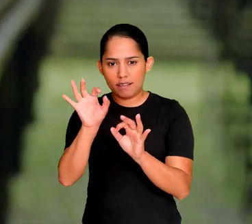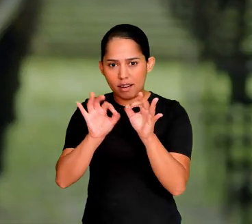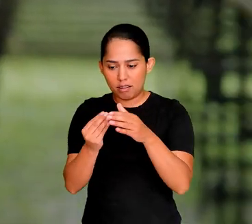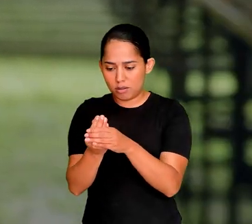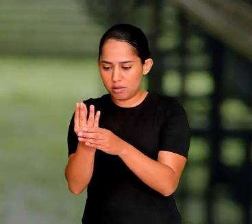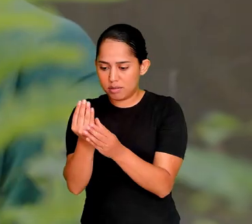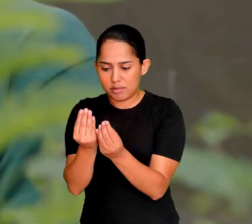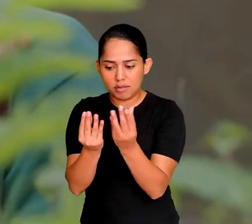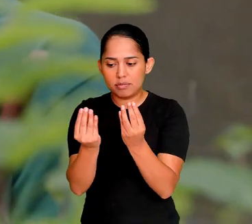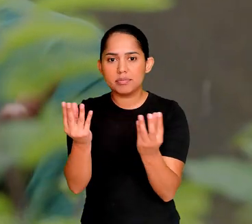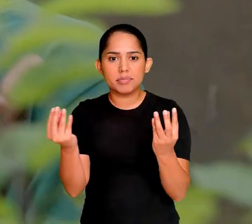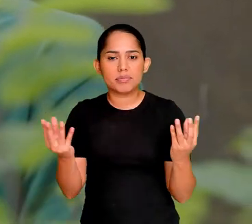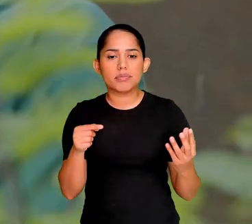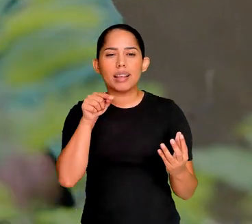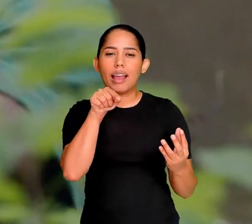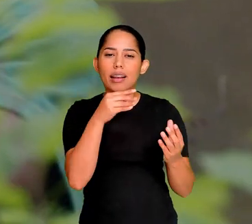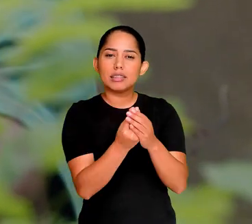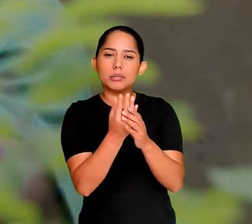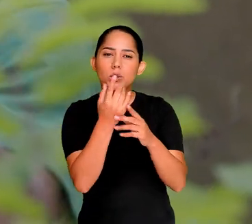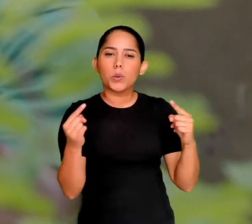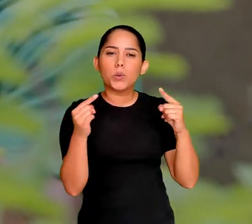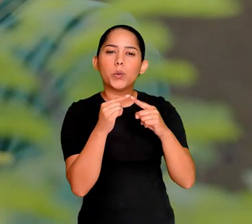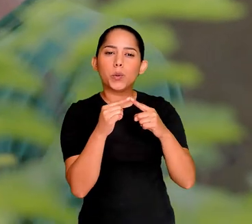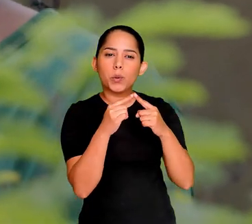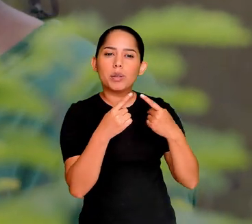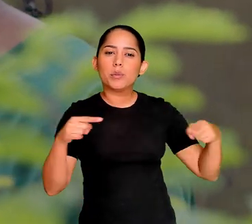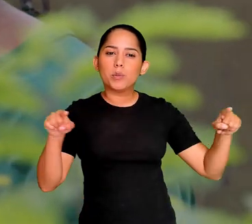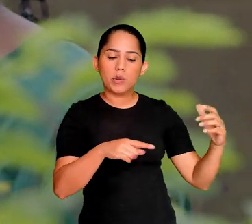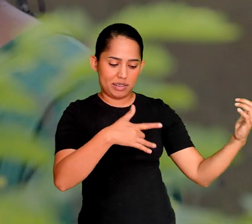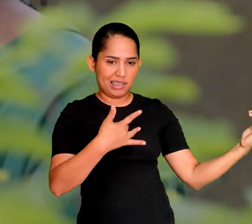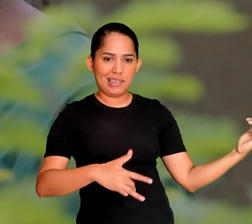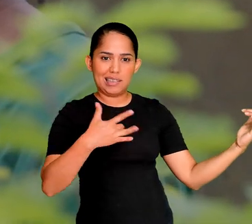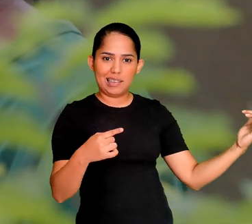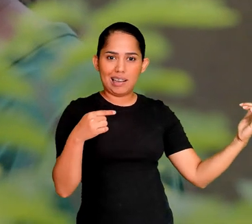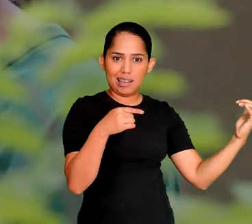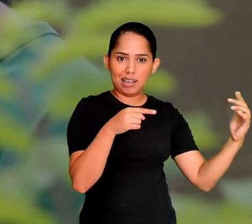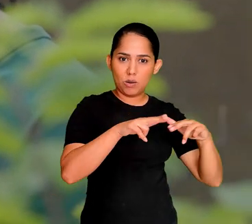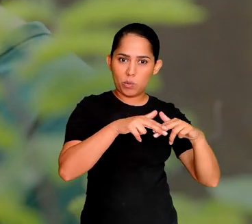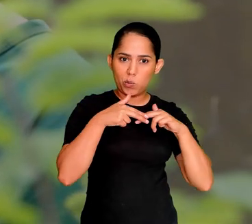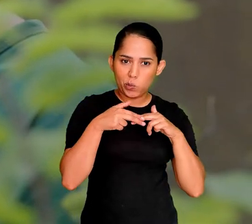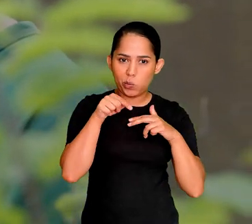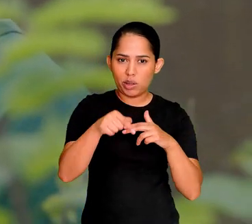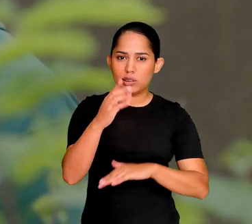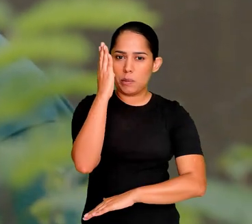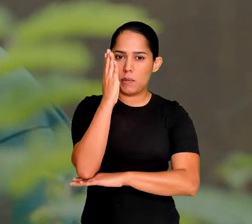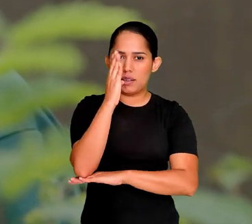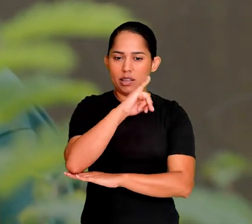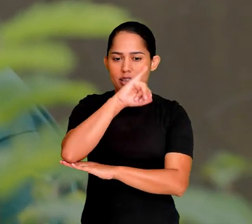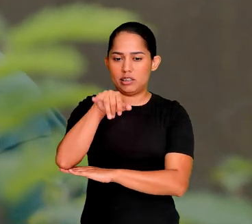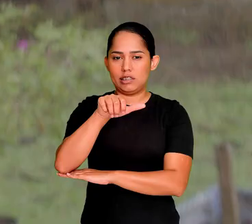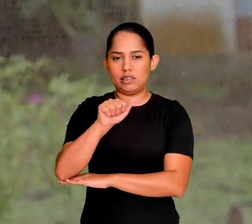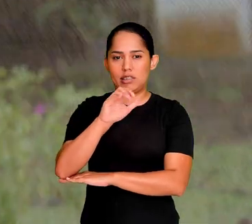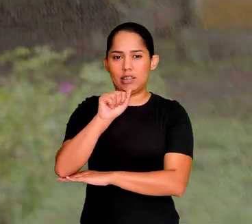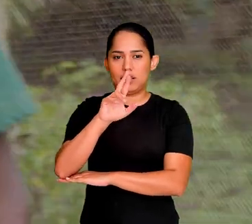produz mudas. Ela é uma planta utilizada na música, né? Então a melhor acústica do violão, né, é da madeira do jacarandá